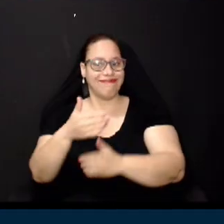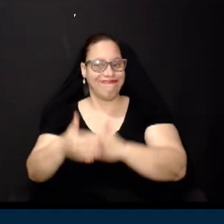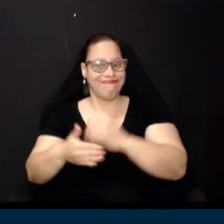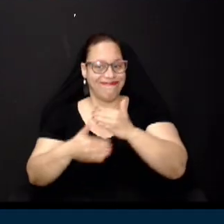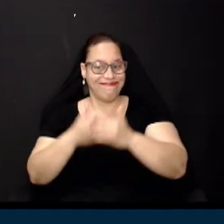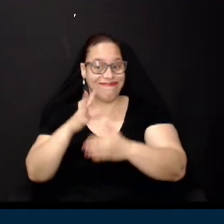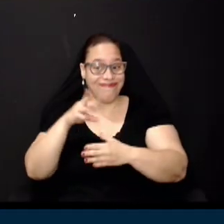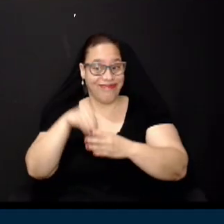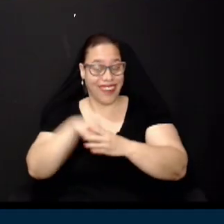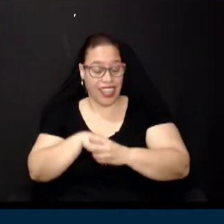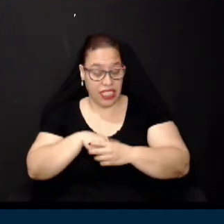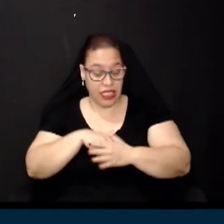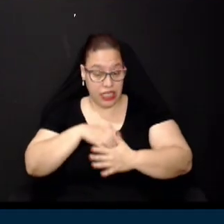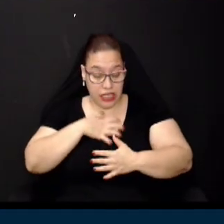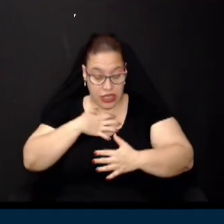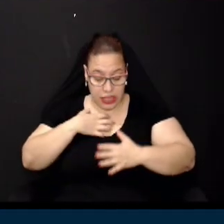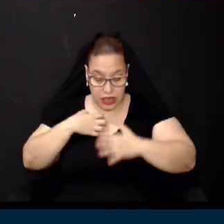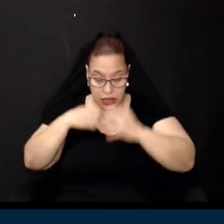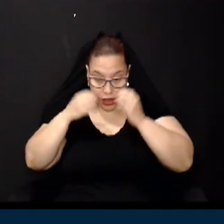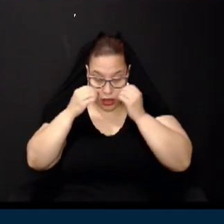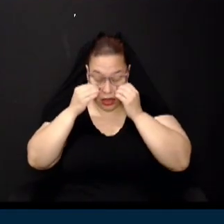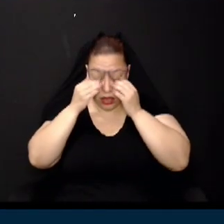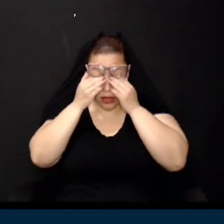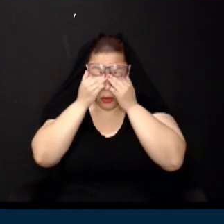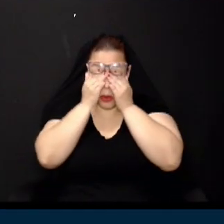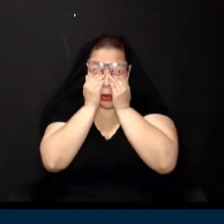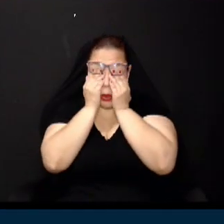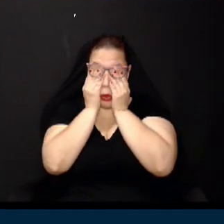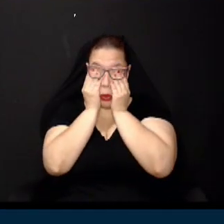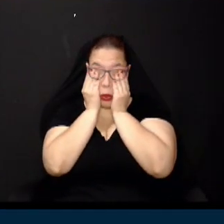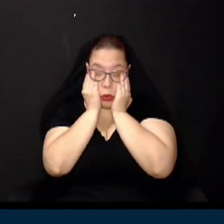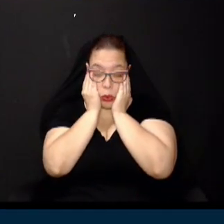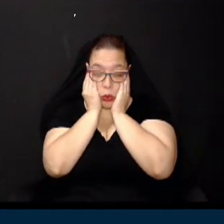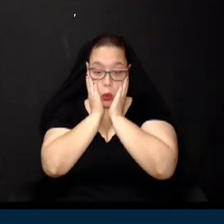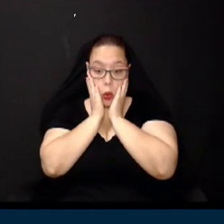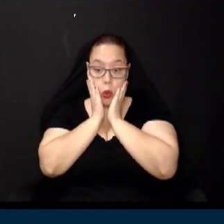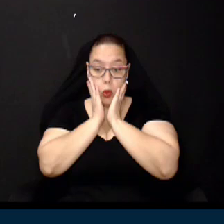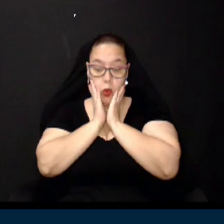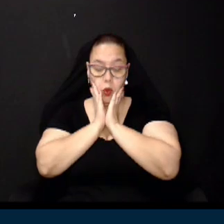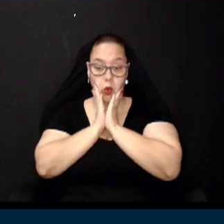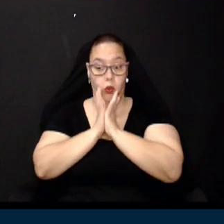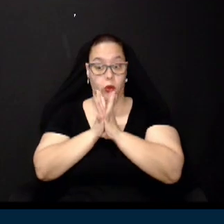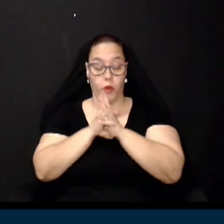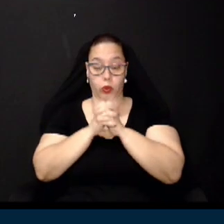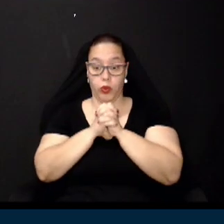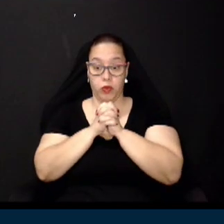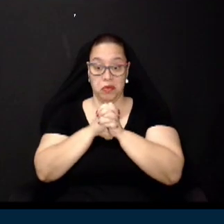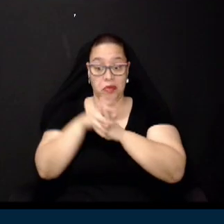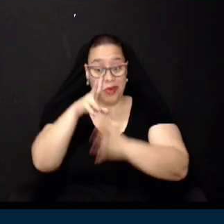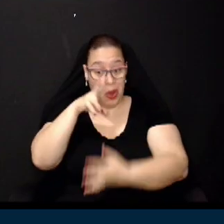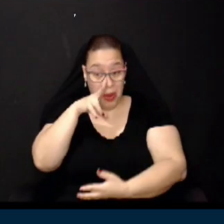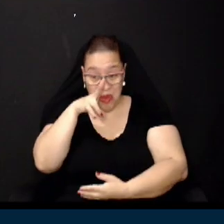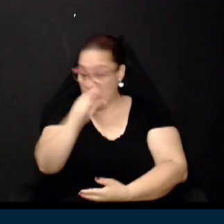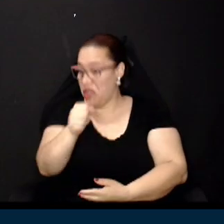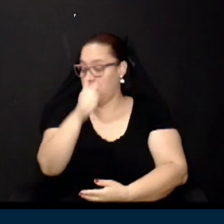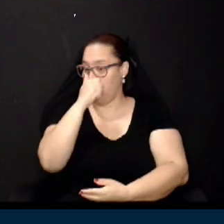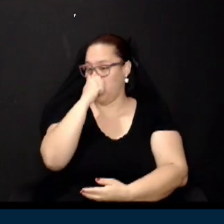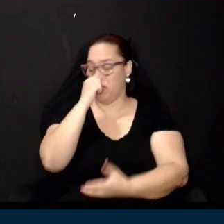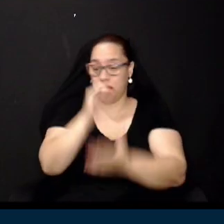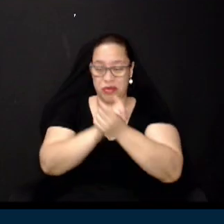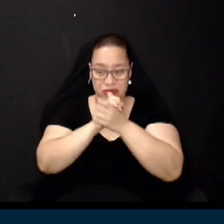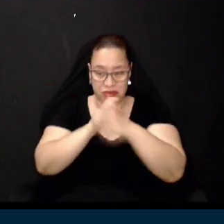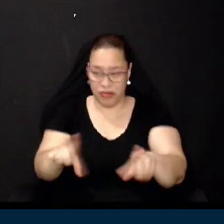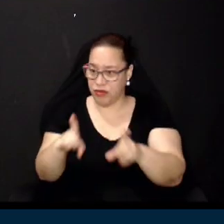desse ser, né, dentro aqui desse coração, os impactos que batem forte mesmo depois de uma separação